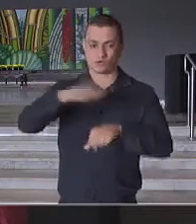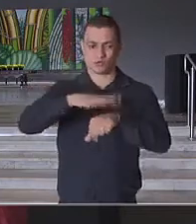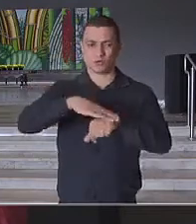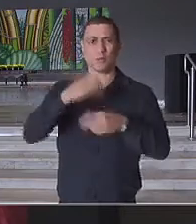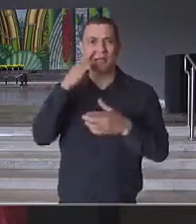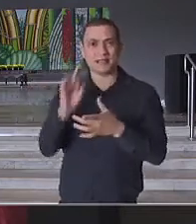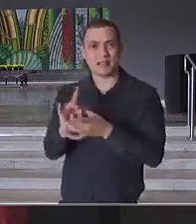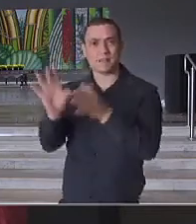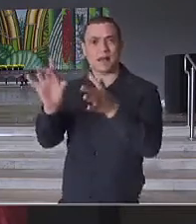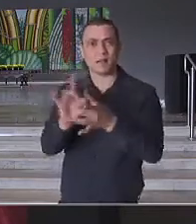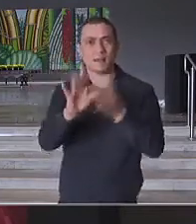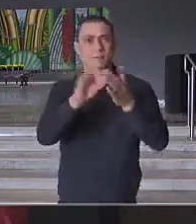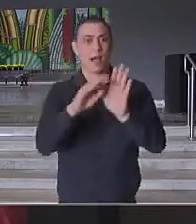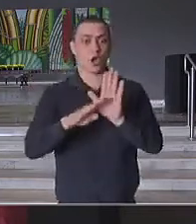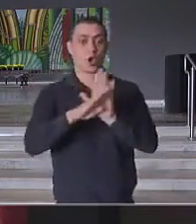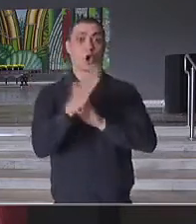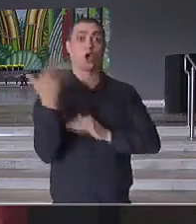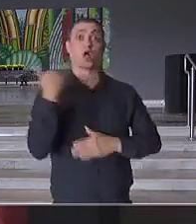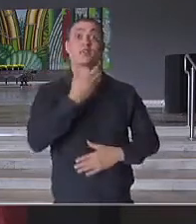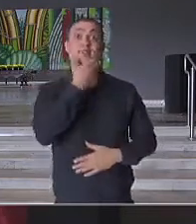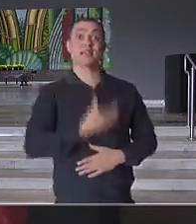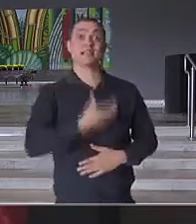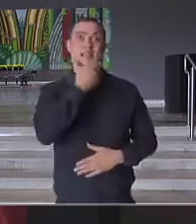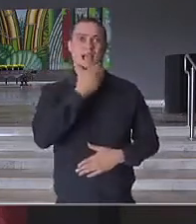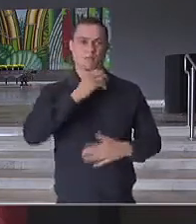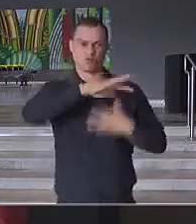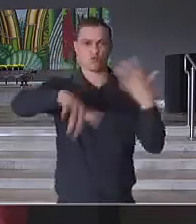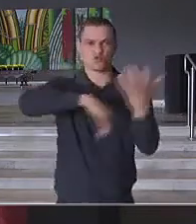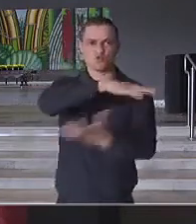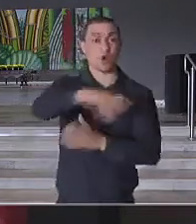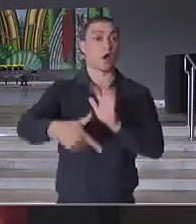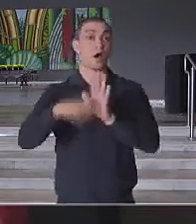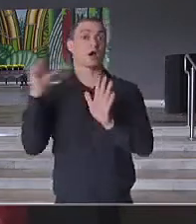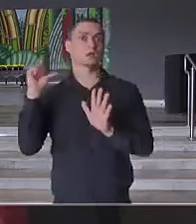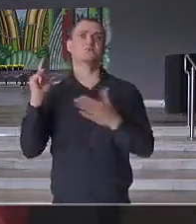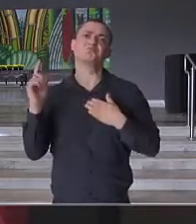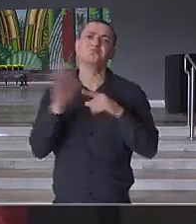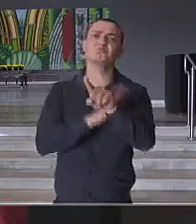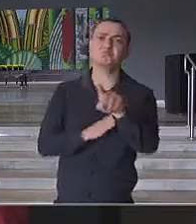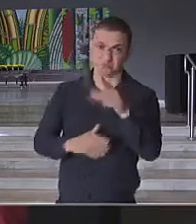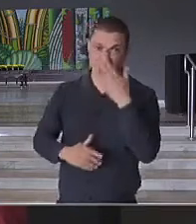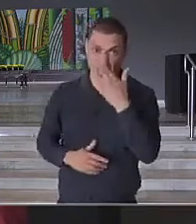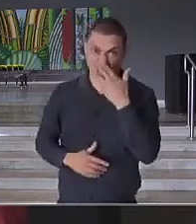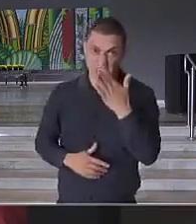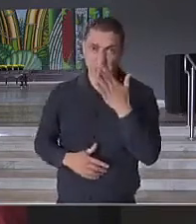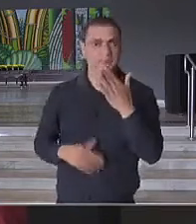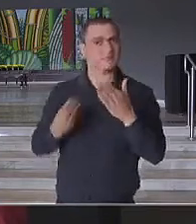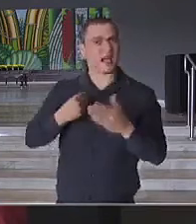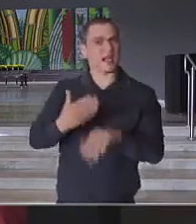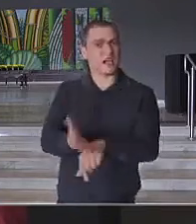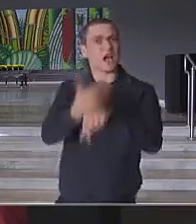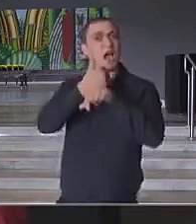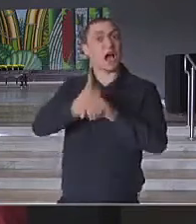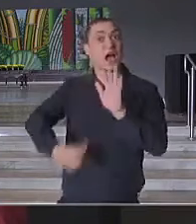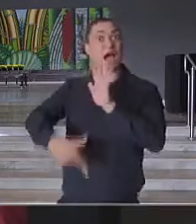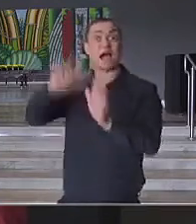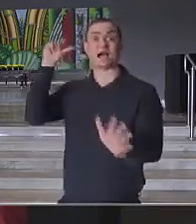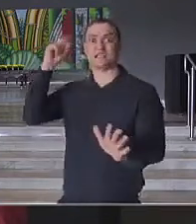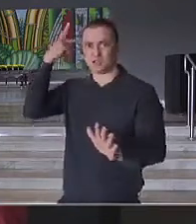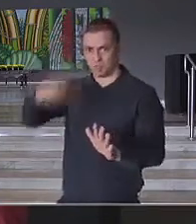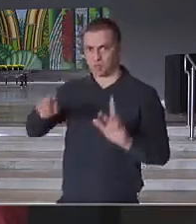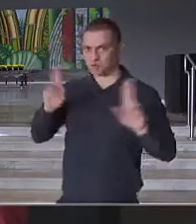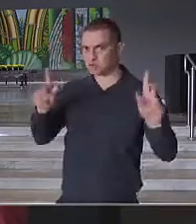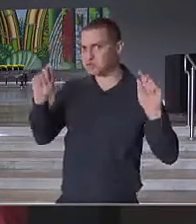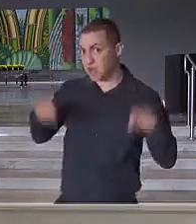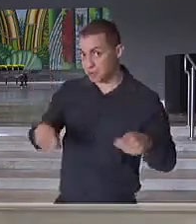de flexibilização, antes das aglomerações de fim de ano. Então, eu queria perguntar, o senhor acha que alguma coisa poderia ter sido feita de forma